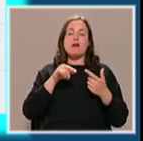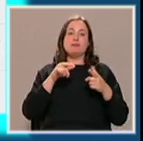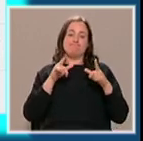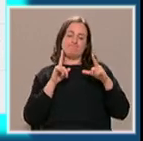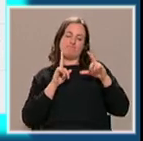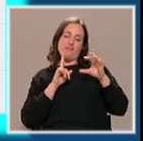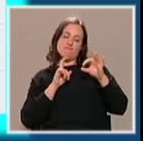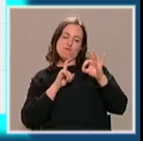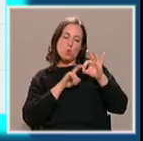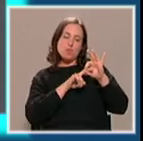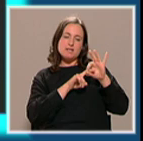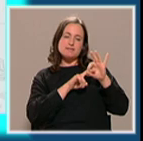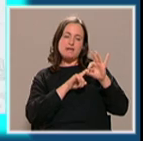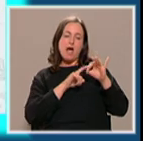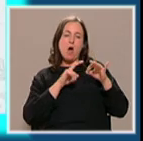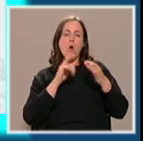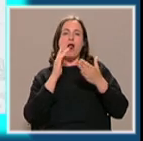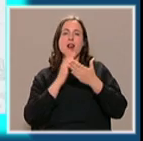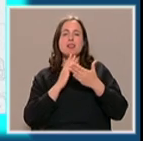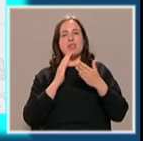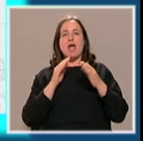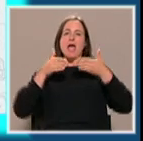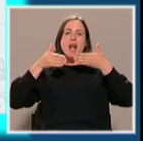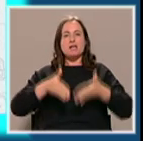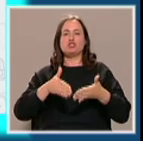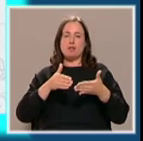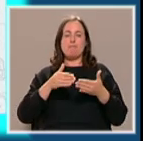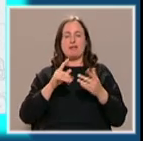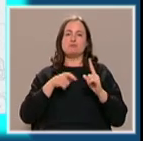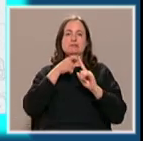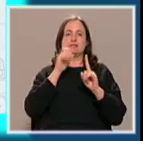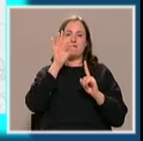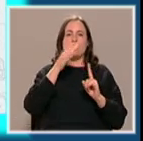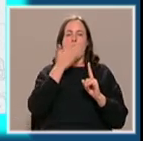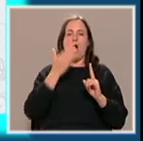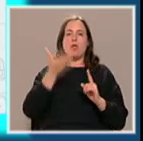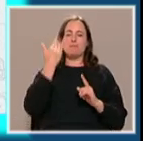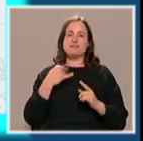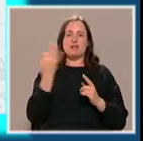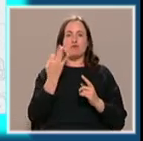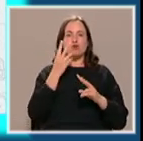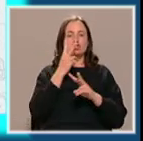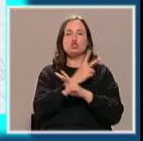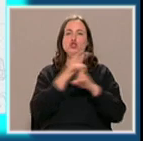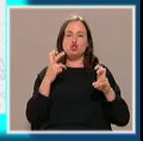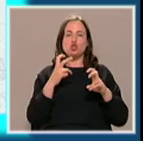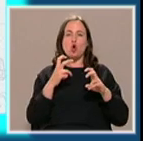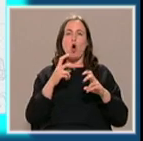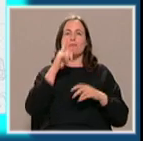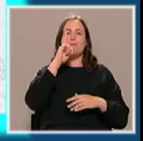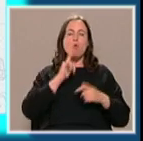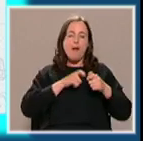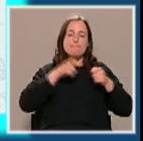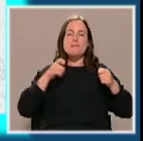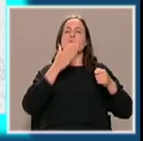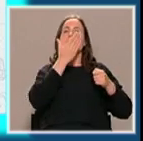resolução do desafio da sessão anterior, em que vos foi proposto que calculassem o período fértil de uma mulher